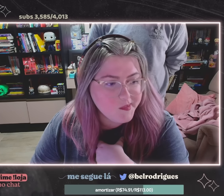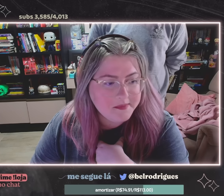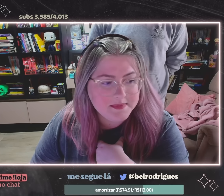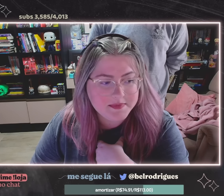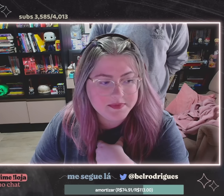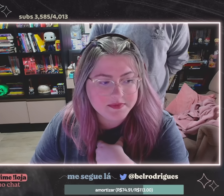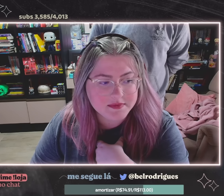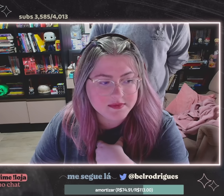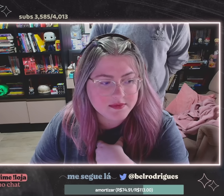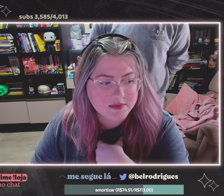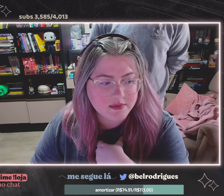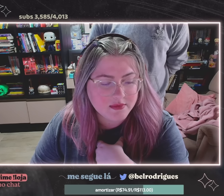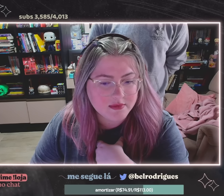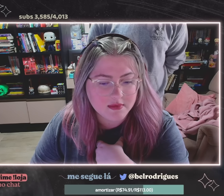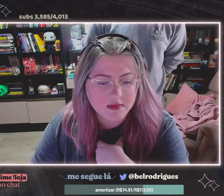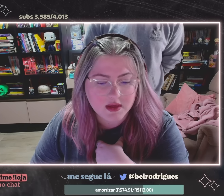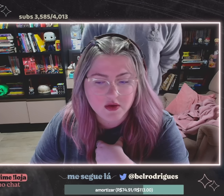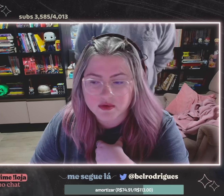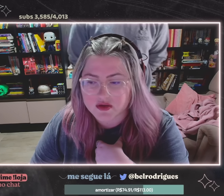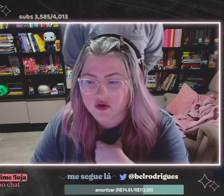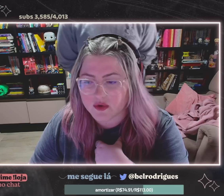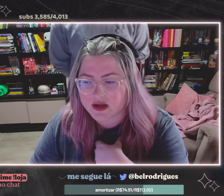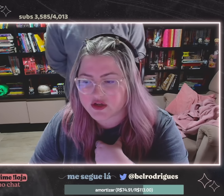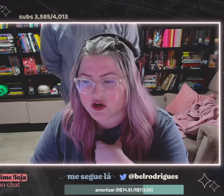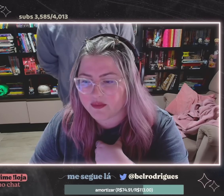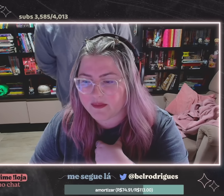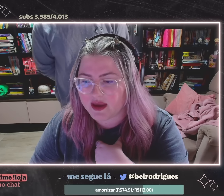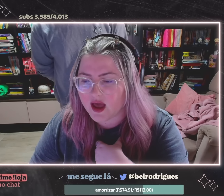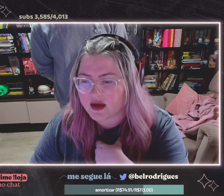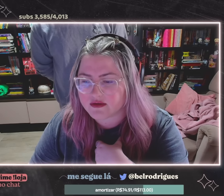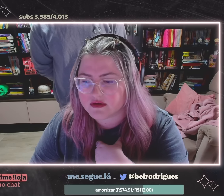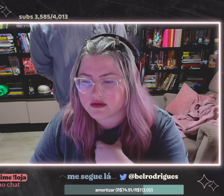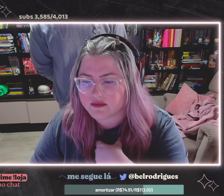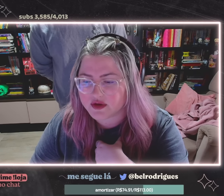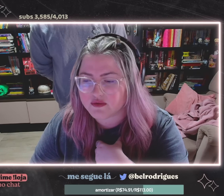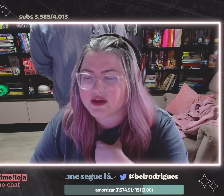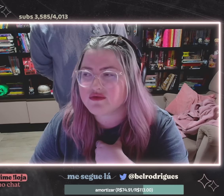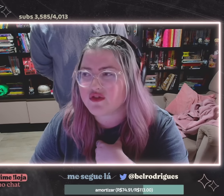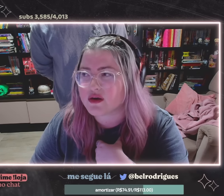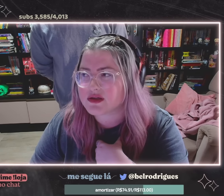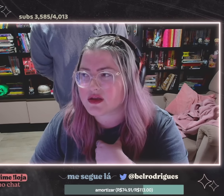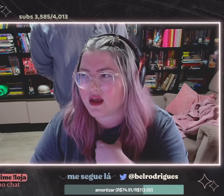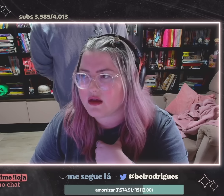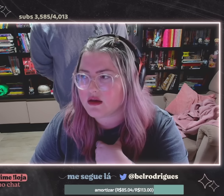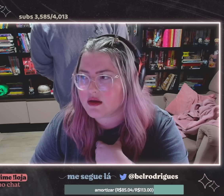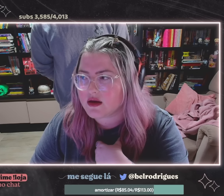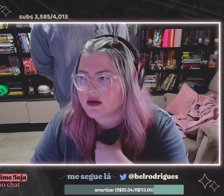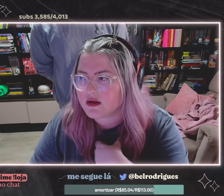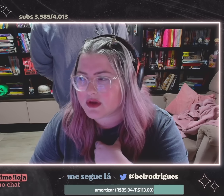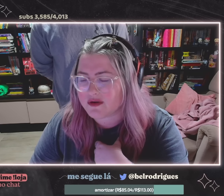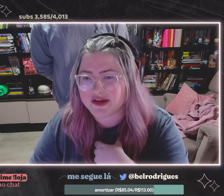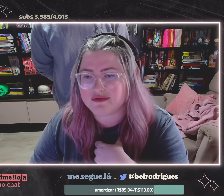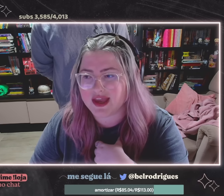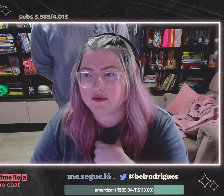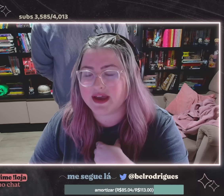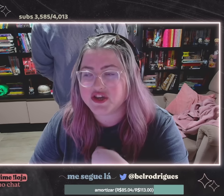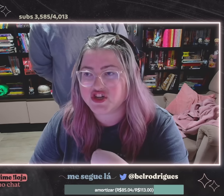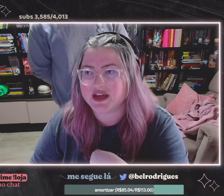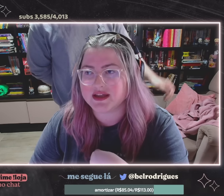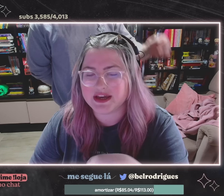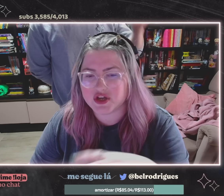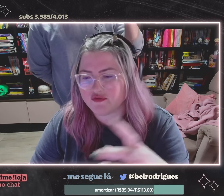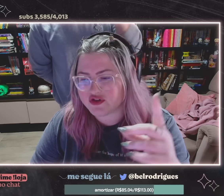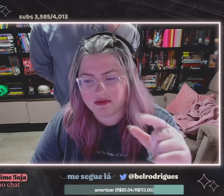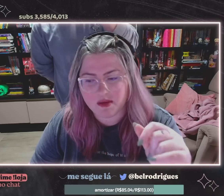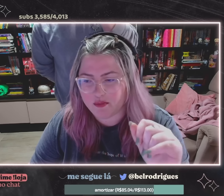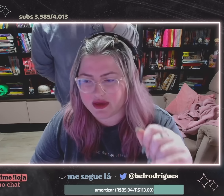ali um xarope e ajuda na tosse eu nunca tomo aquele xarope é bem raro porque eu não tenho tosse né É mas quando eu tenho é